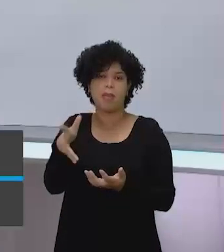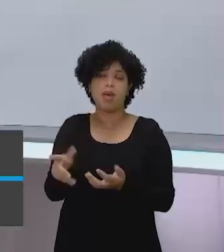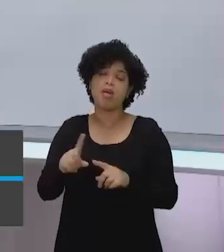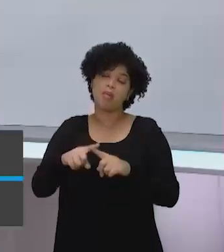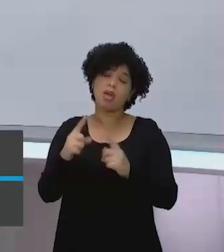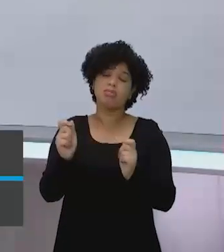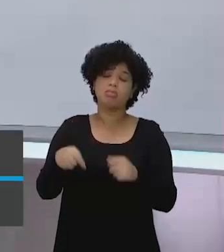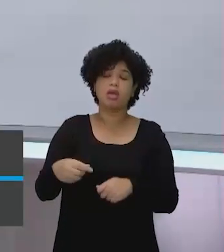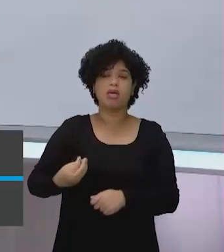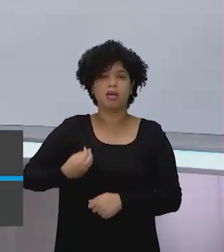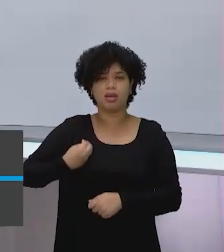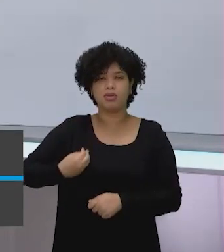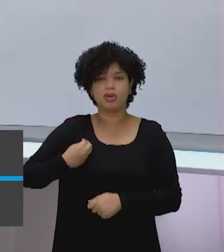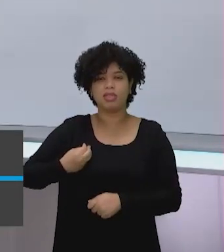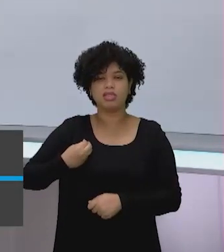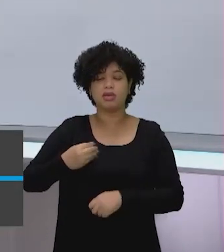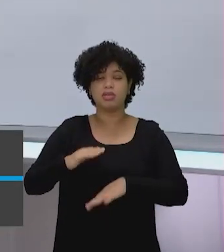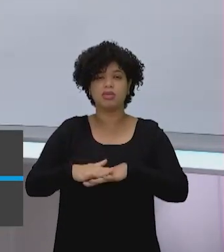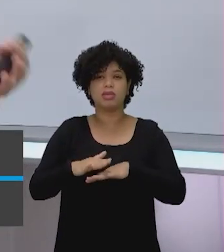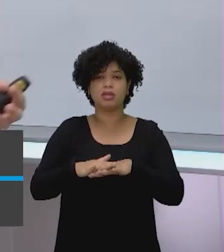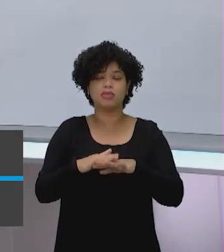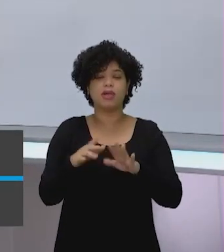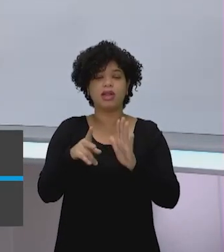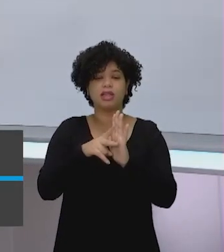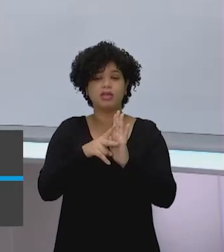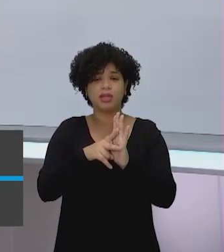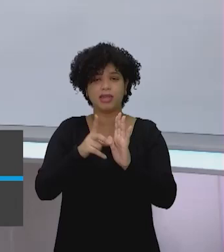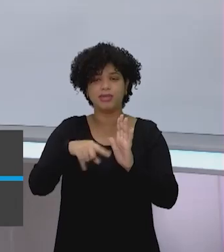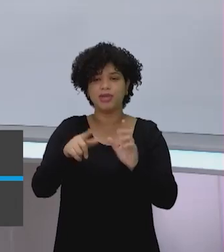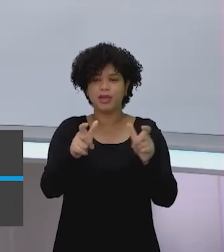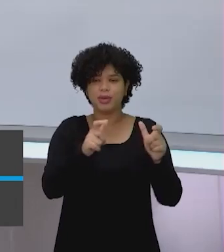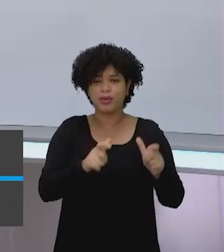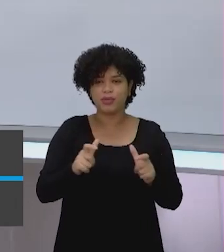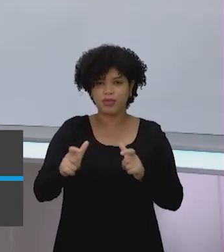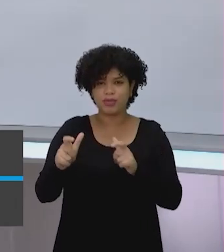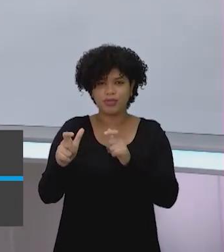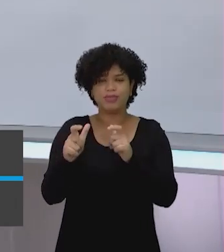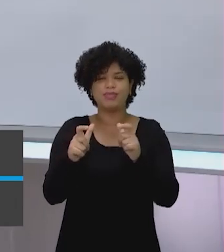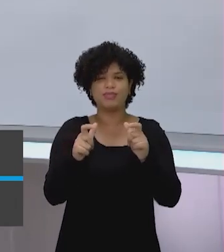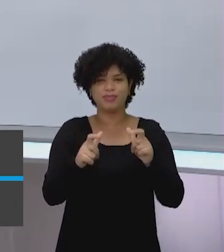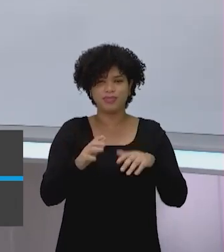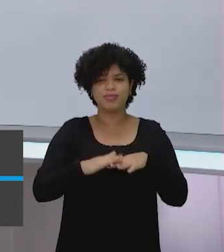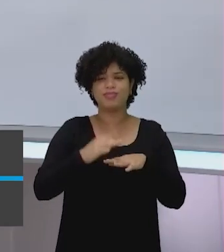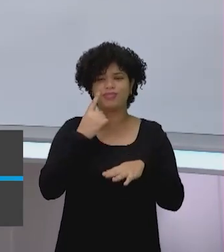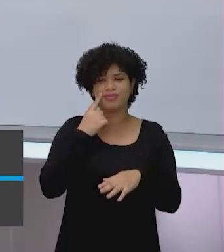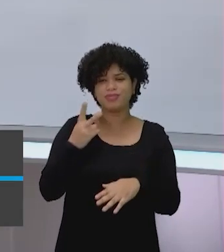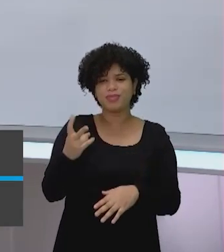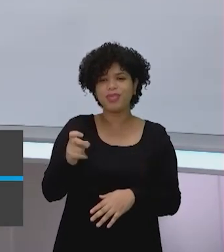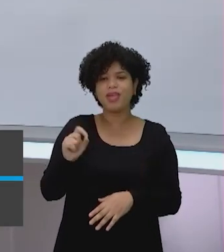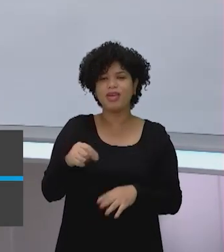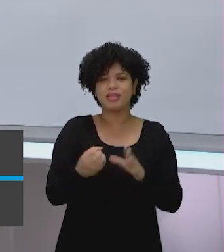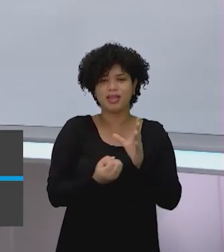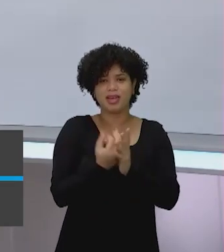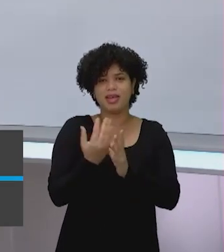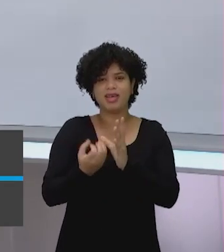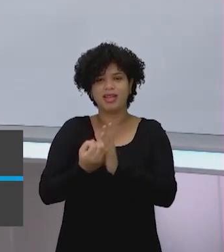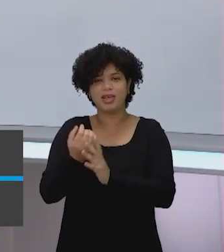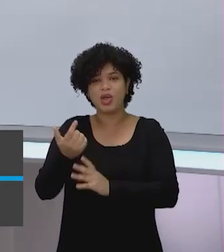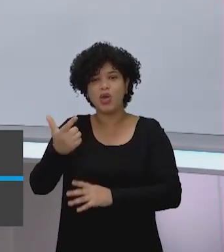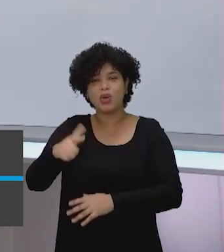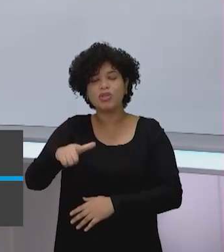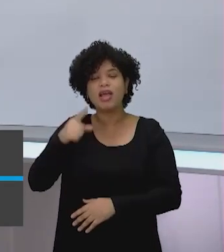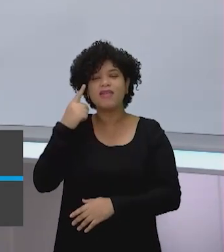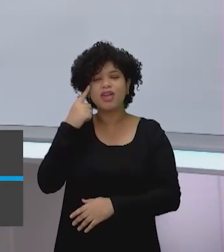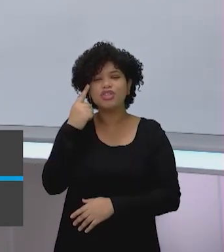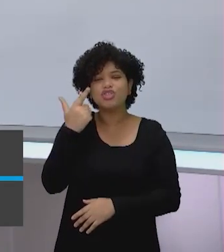e pode invisivelmente deslocar esse poder estabelecido e criar objetos e dando um sentido novo para a vida